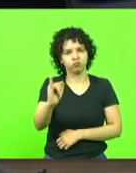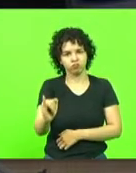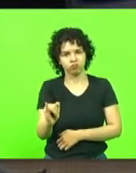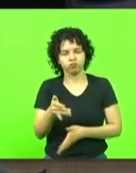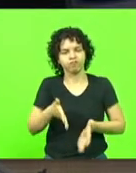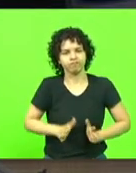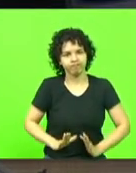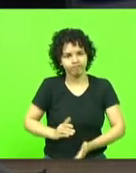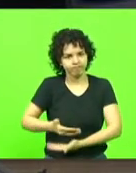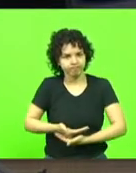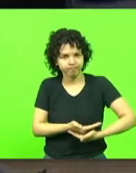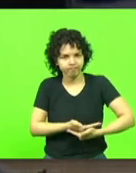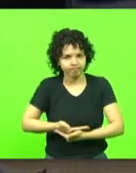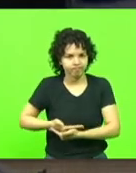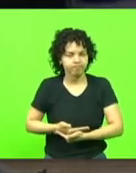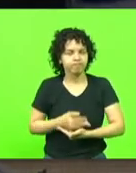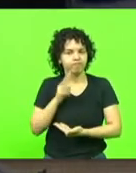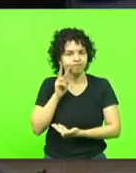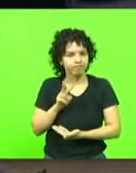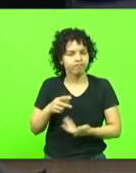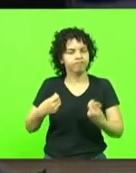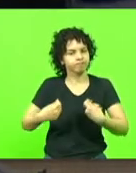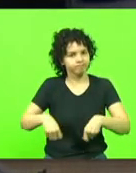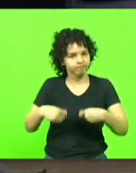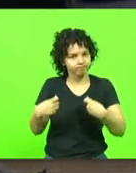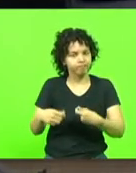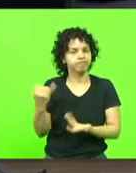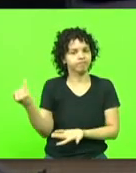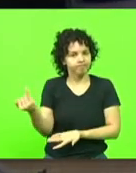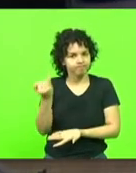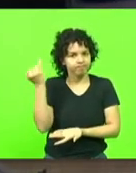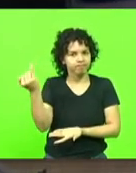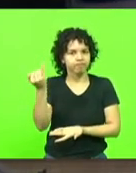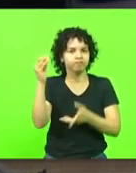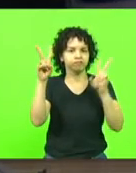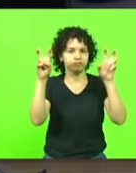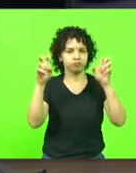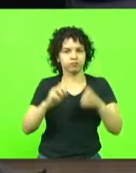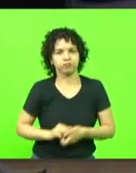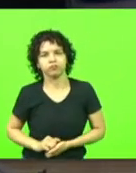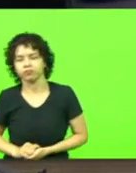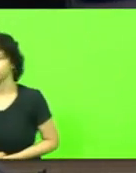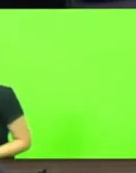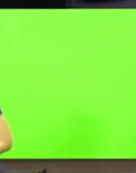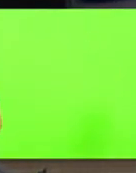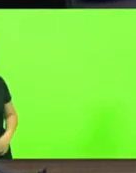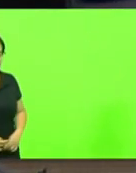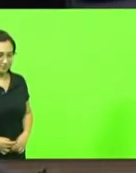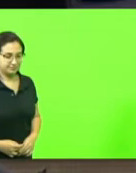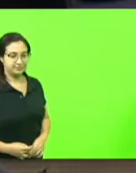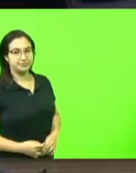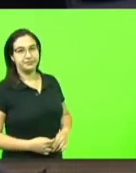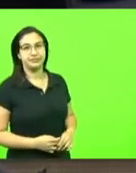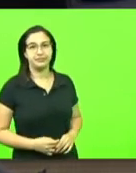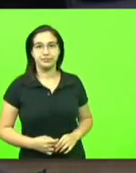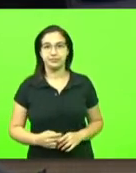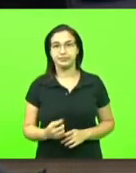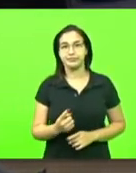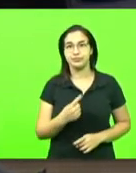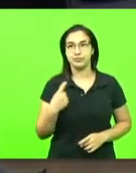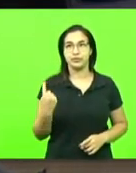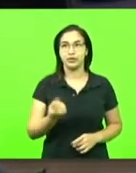diante da necessidade e da relevância que é esse assunto. Nós, quando estamos aí com